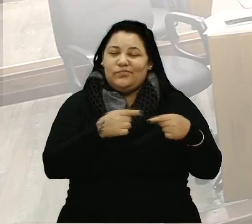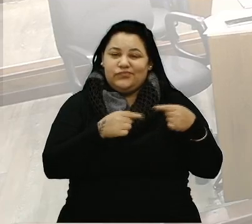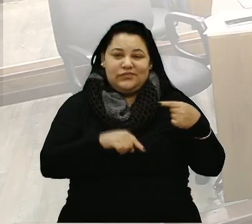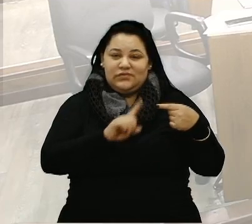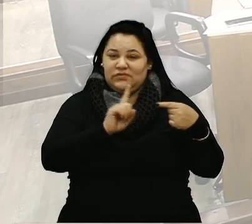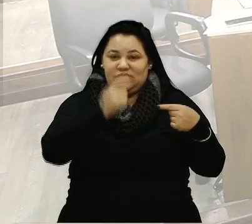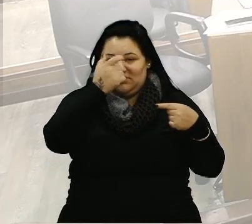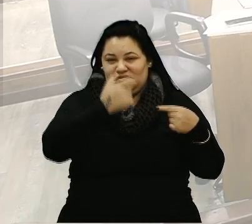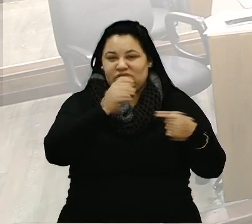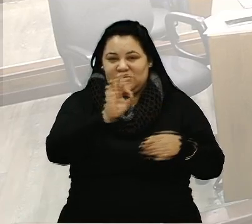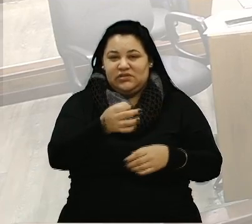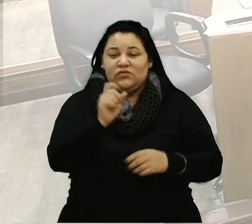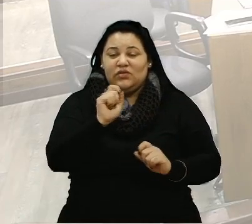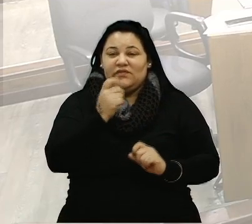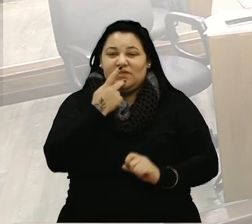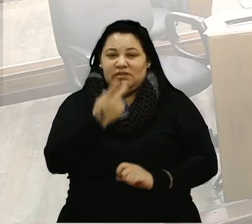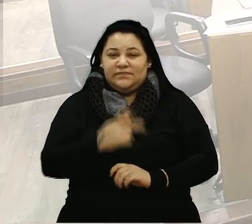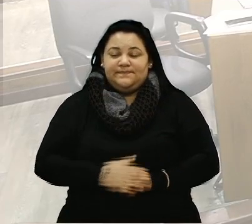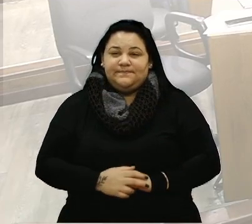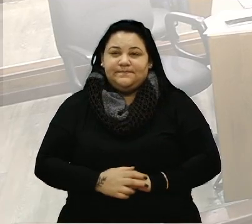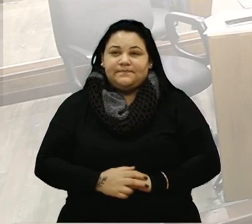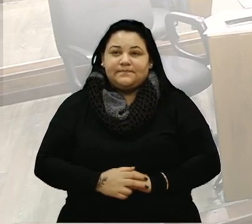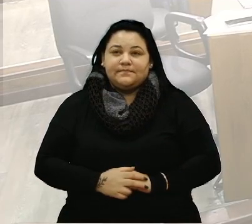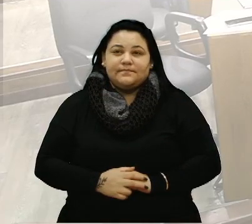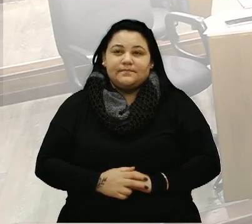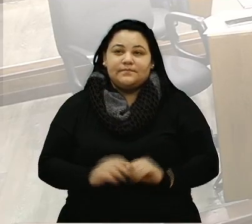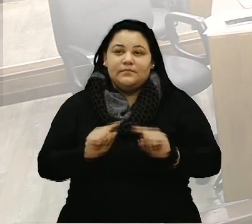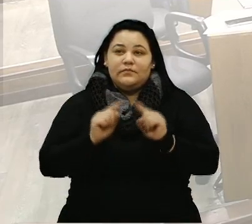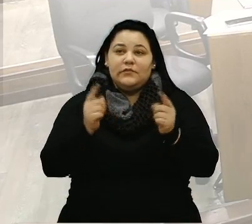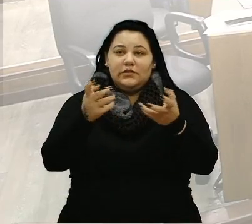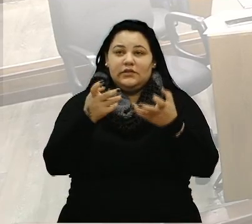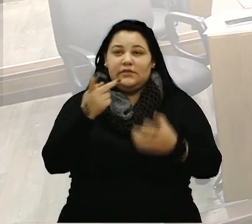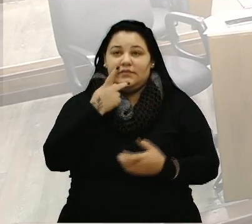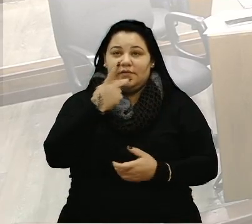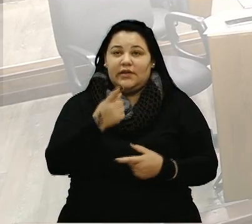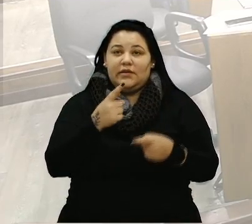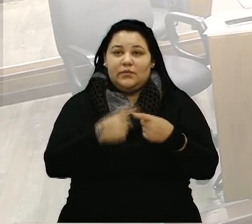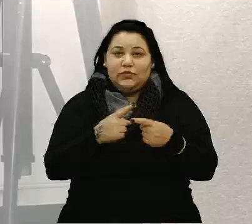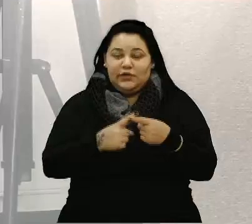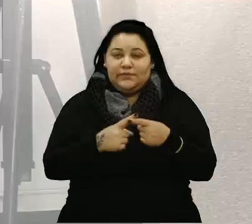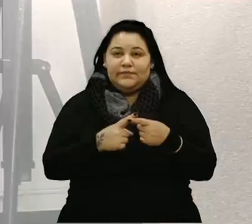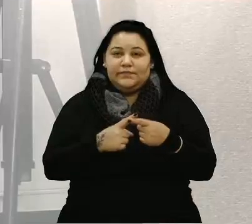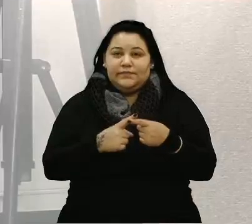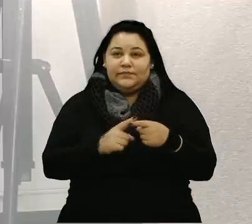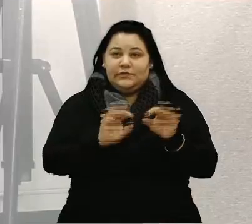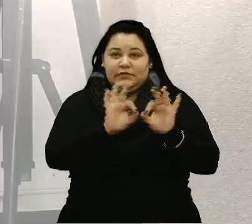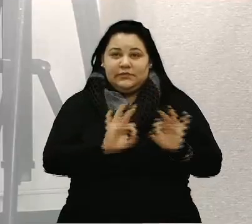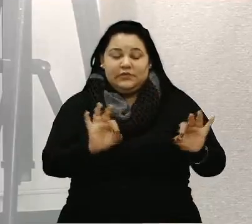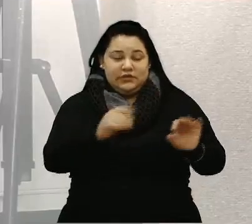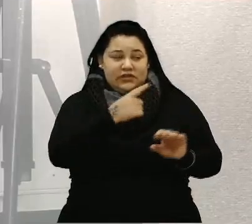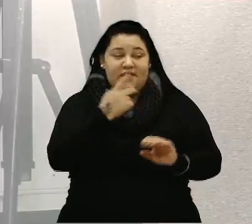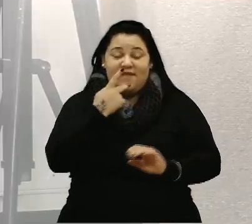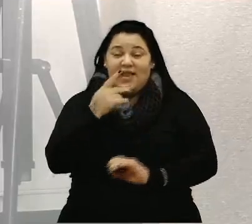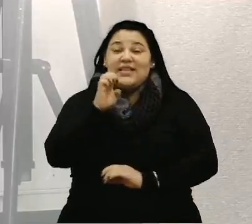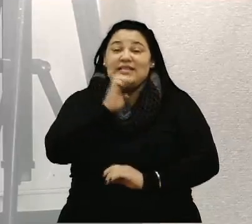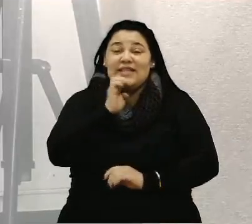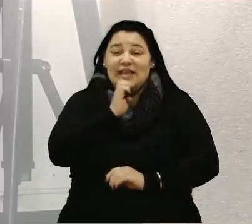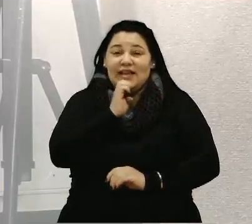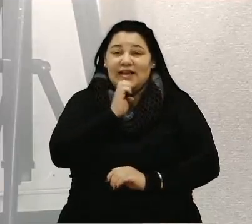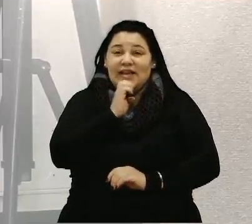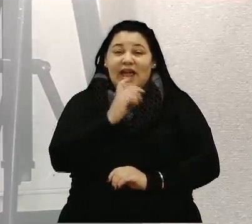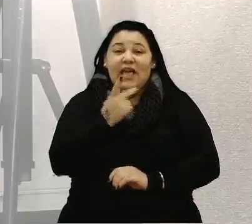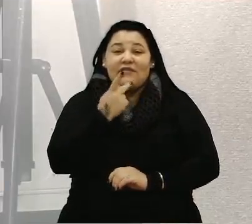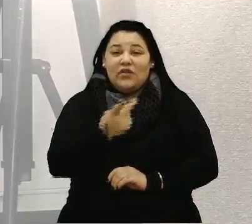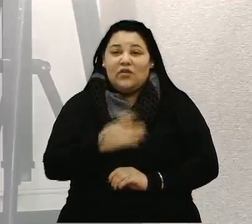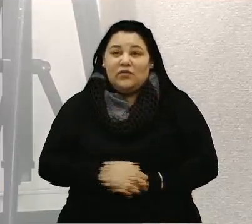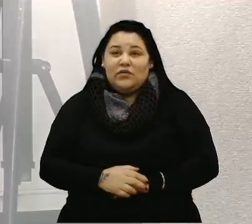foi dito, mas eu queria me manifestar simplesmente pela fala da vereadora Estela, quando ela disse a turma